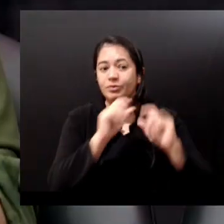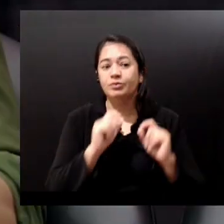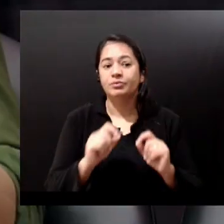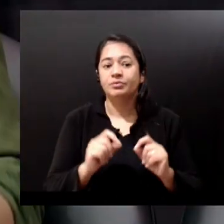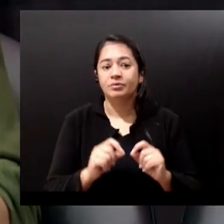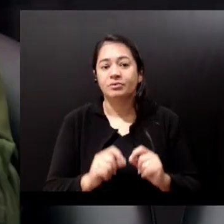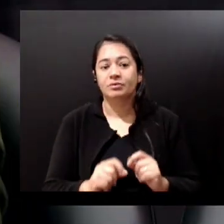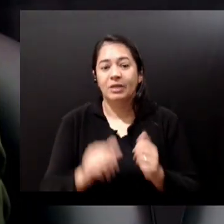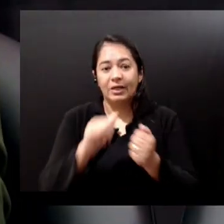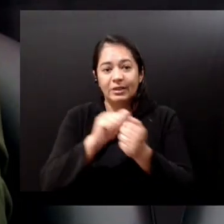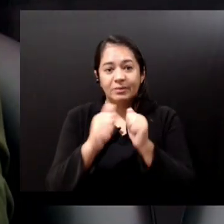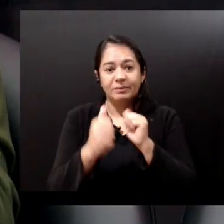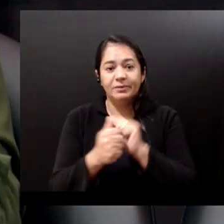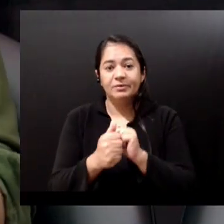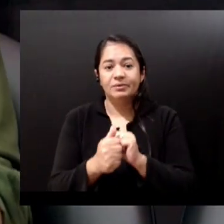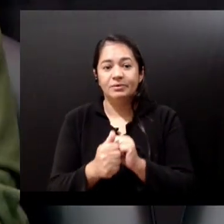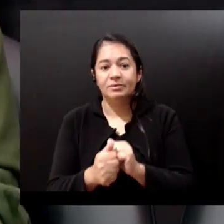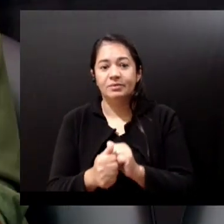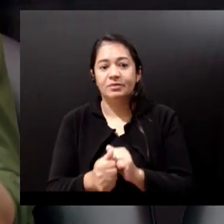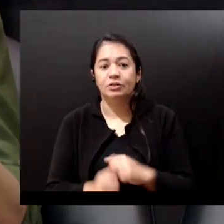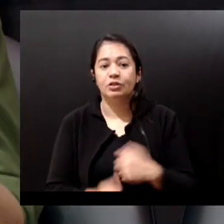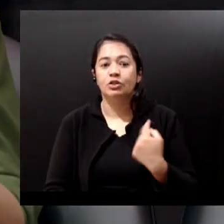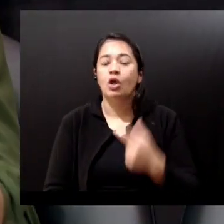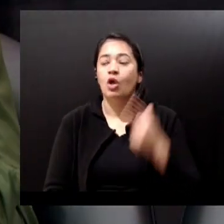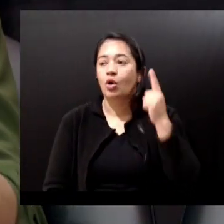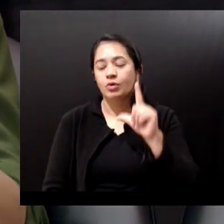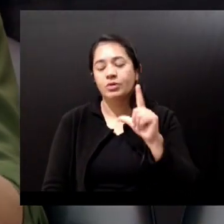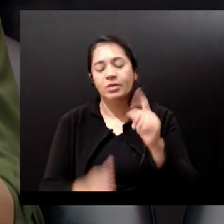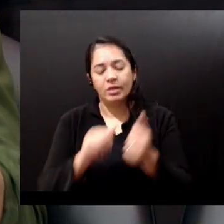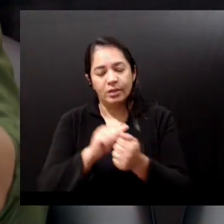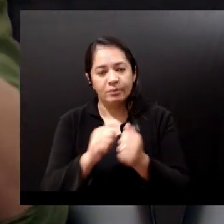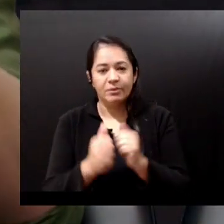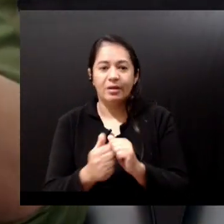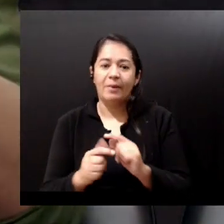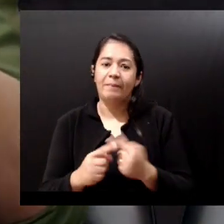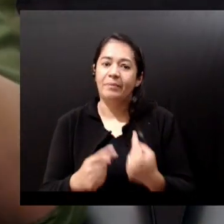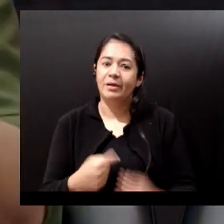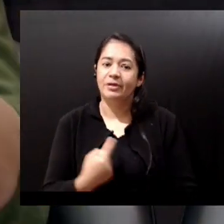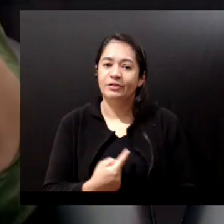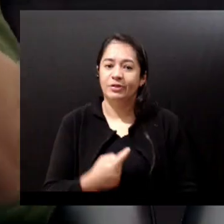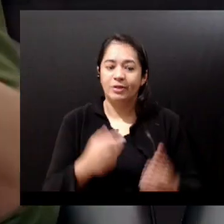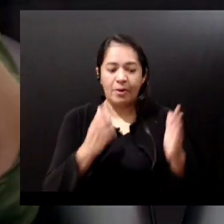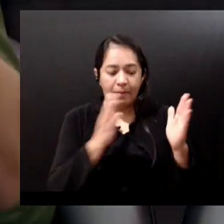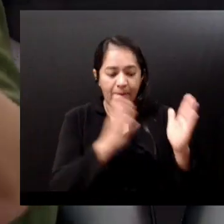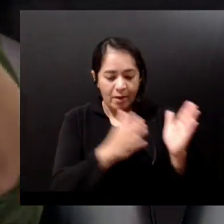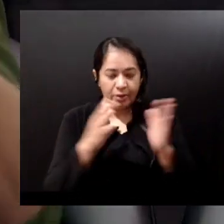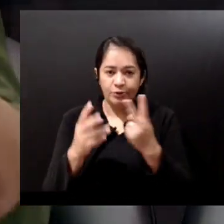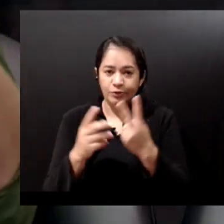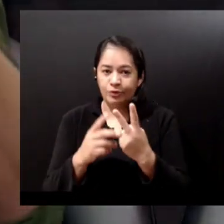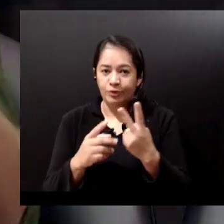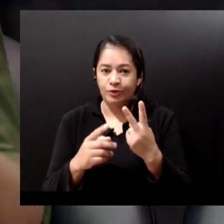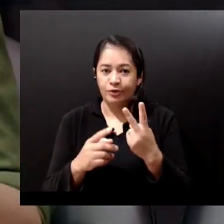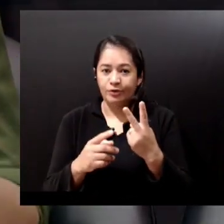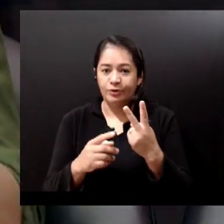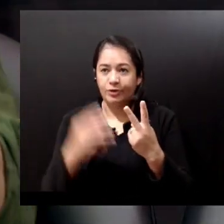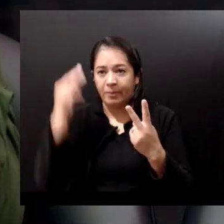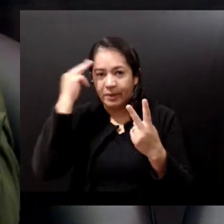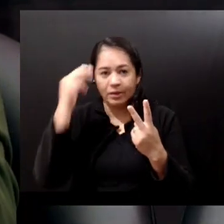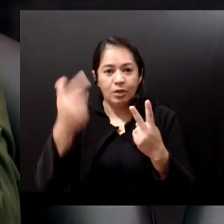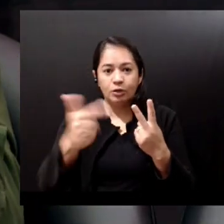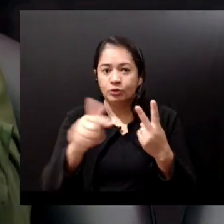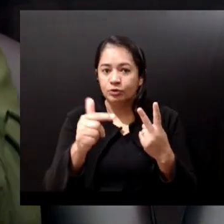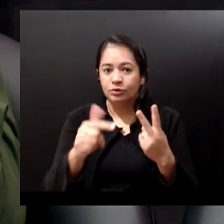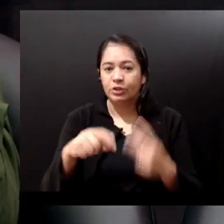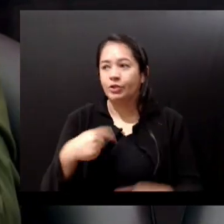ela faz sentido, a gente consegue se adaptar. Uhum. Mas, gente, nós não temos 2 processos mentais. Eu sei que a gente tenta técnicas de como fazer tudo hoje, mas em